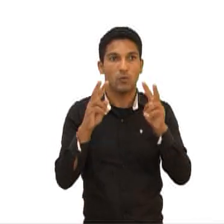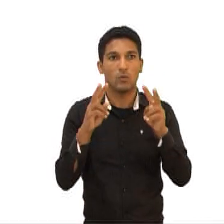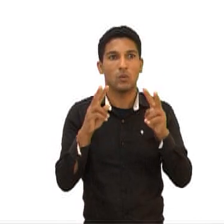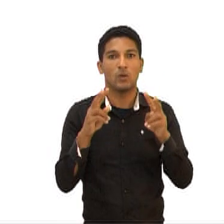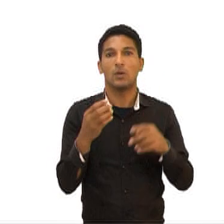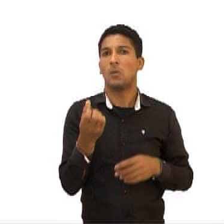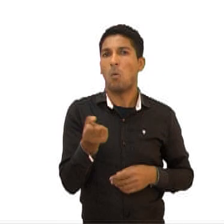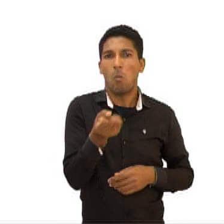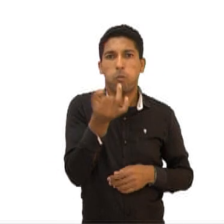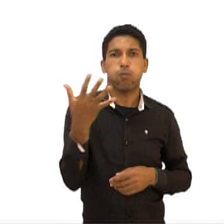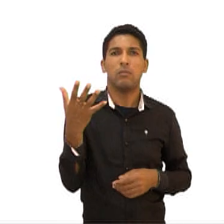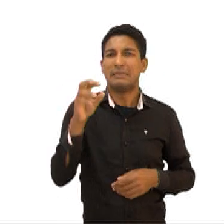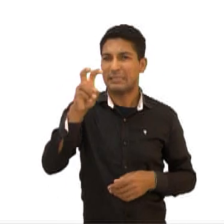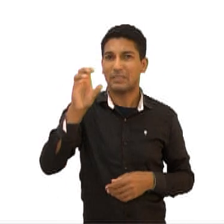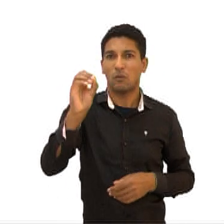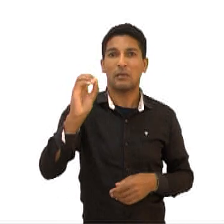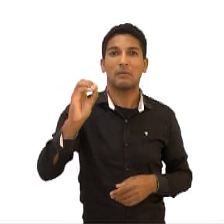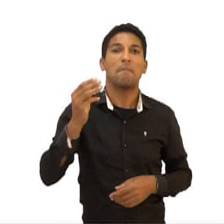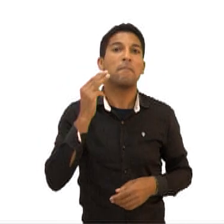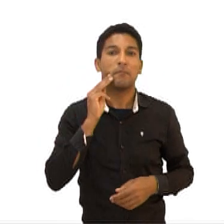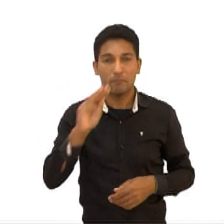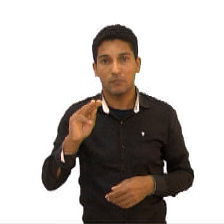animais abatidos. 50 milhões